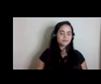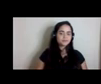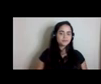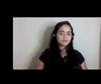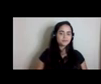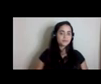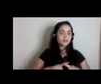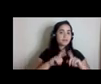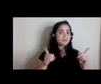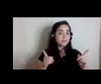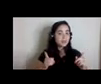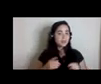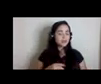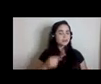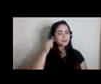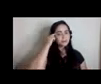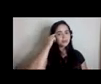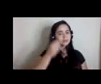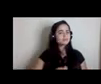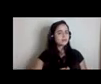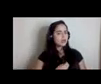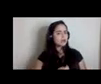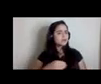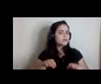Será que a vida é tão democrática?